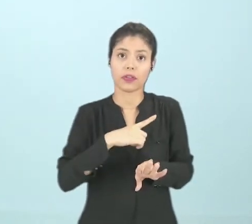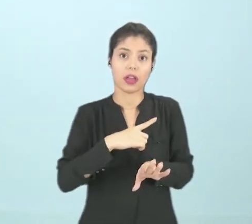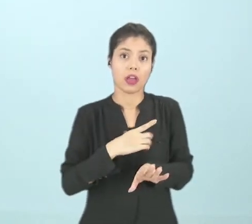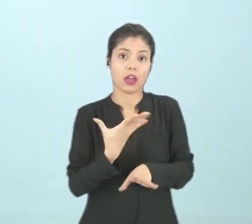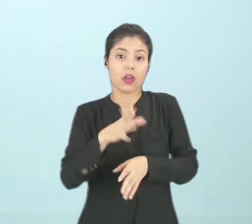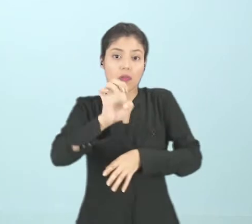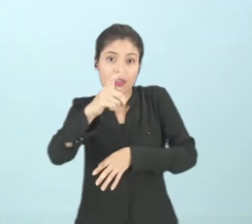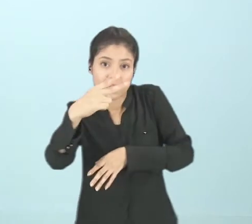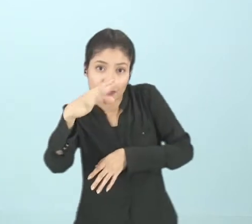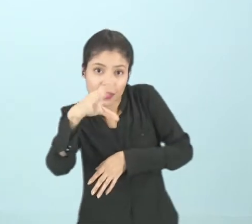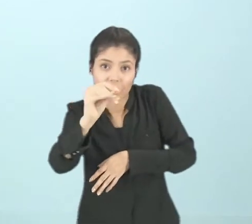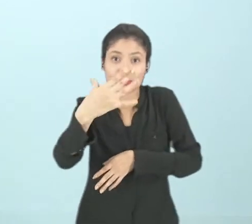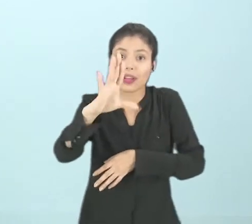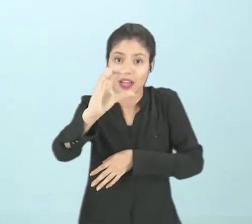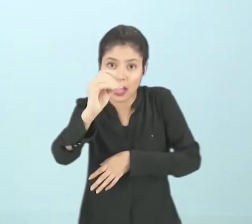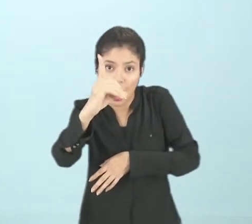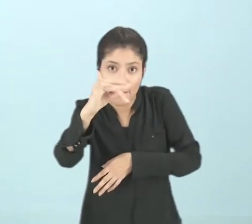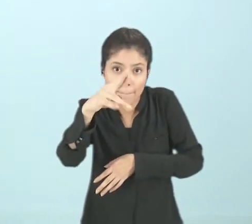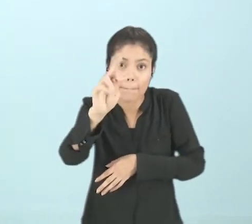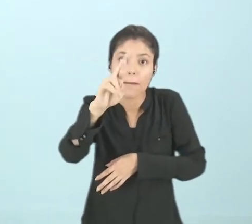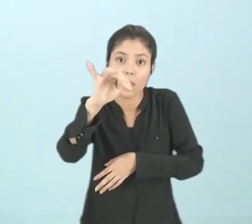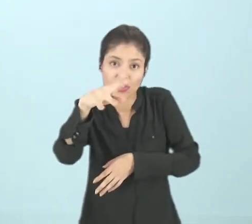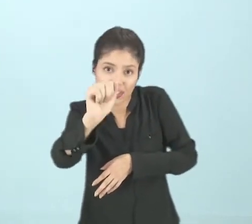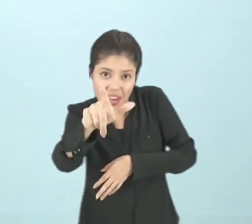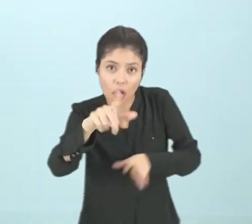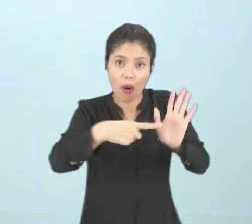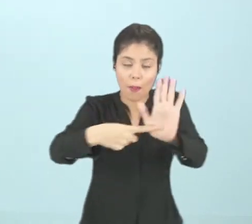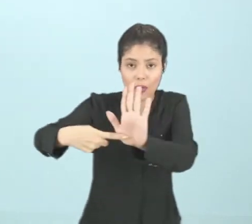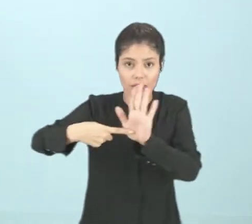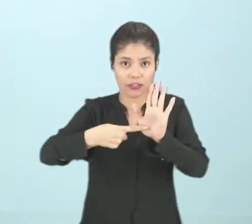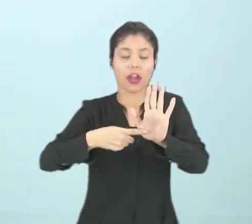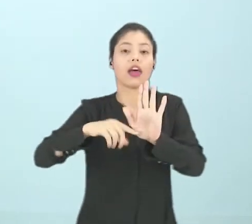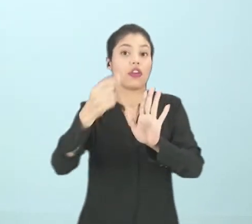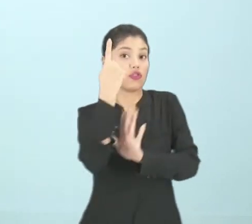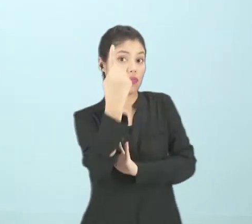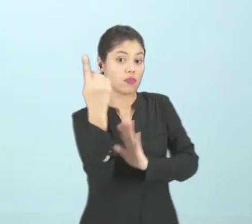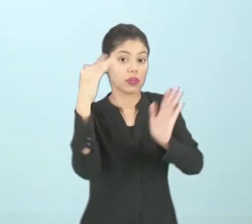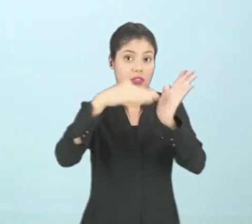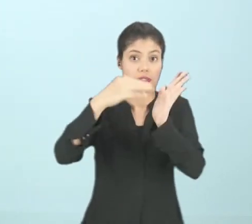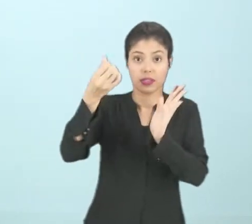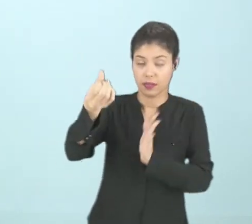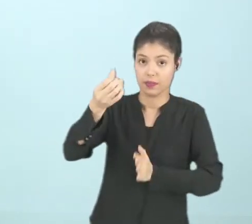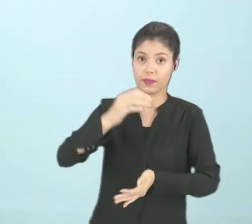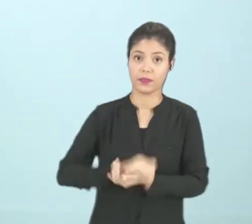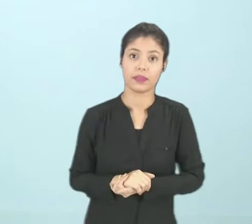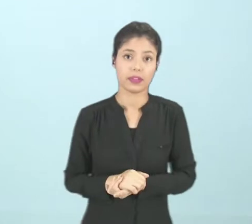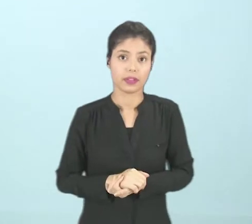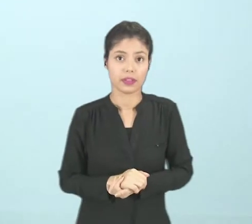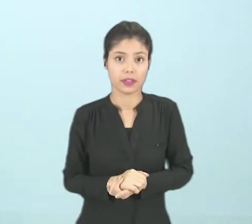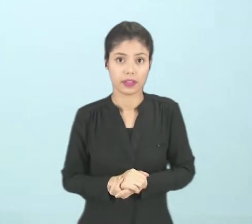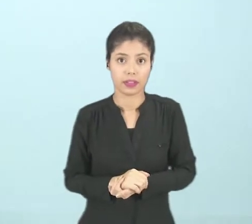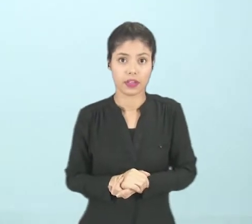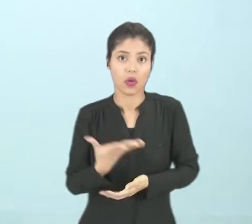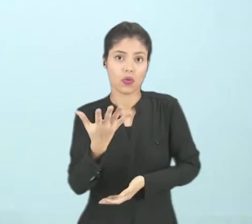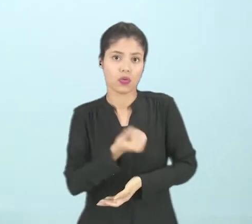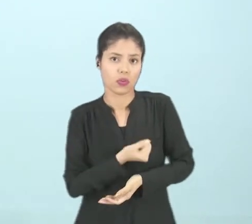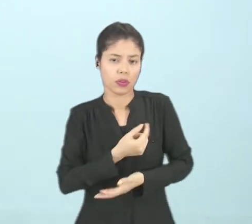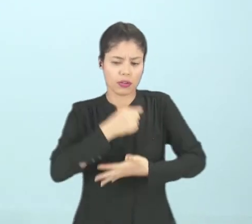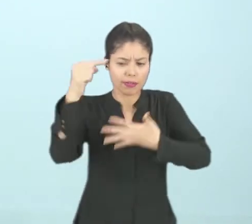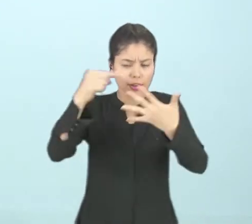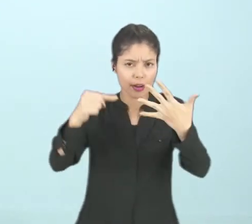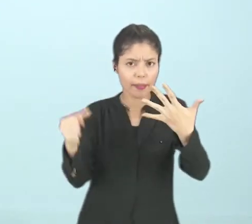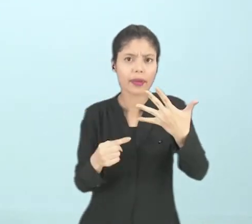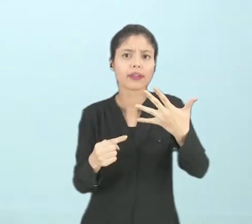espaço amostral representado por 6, sendo que vai de 1 até 6. E no caso, o número de elementos